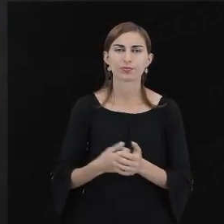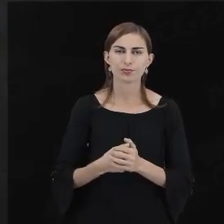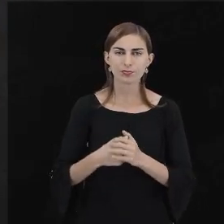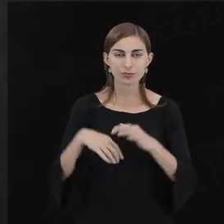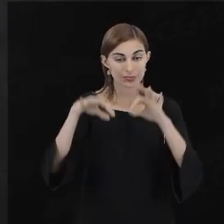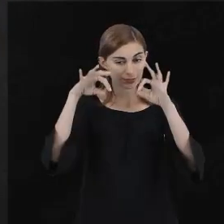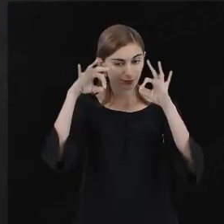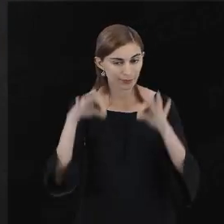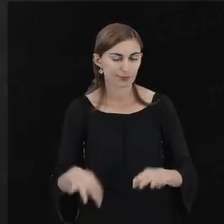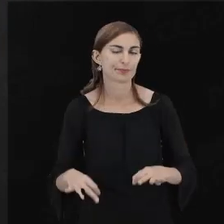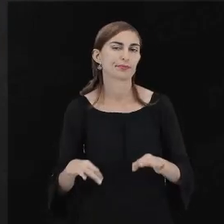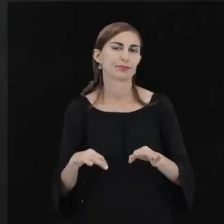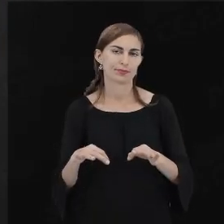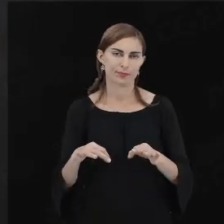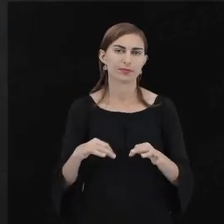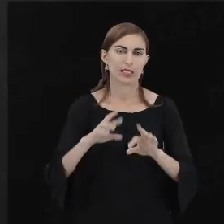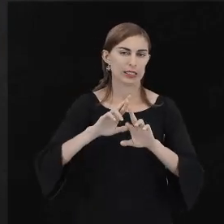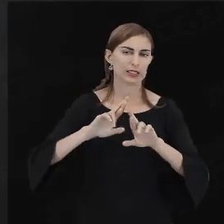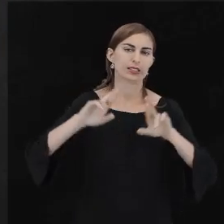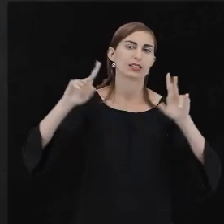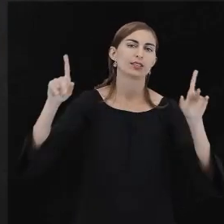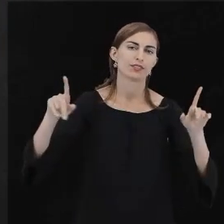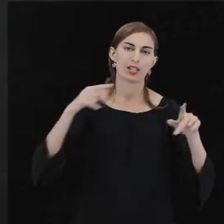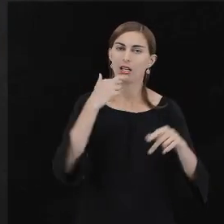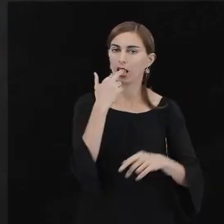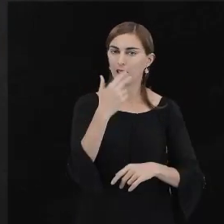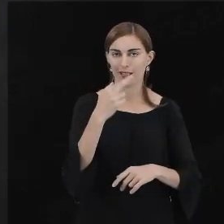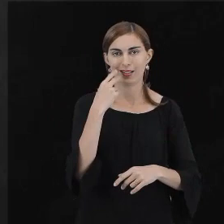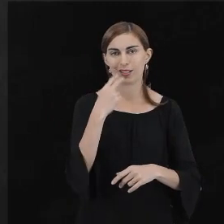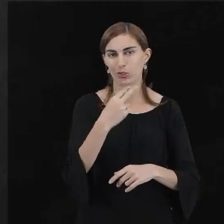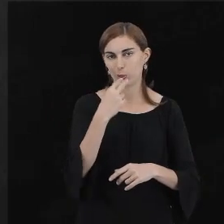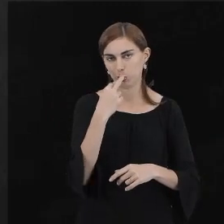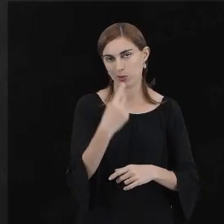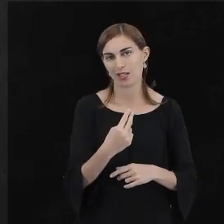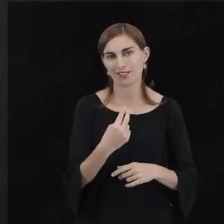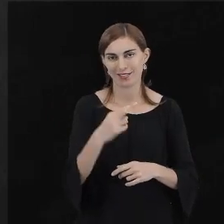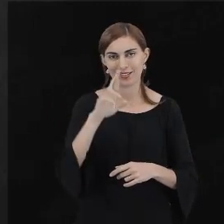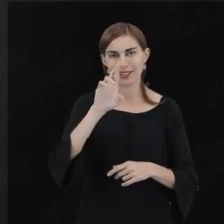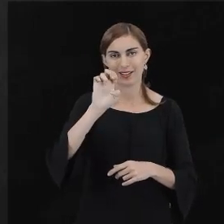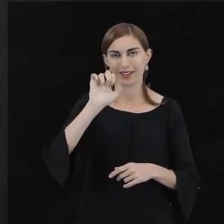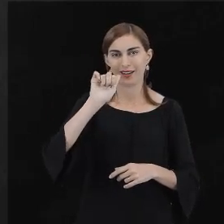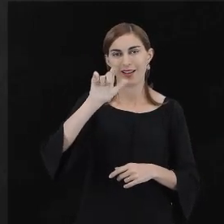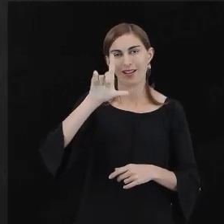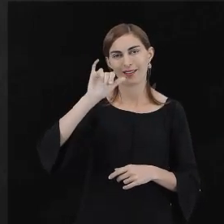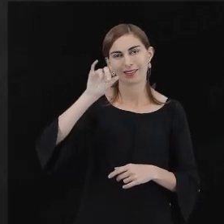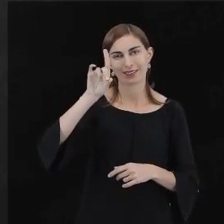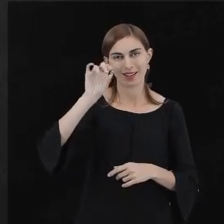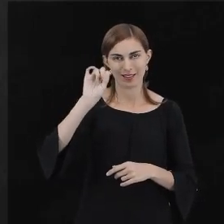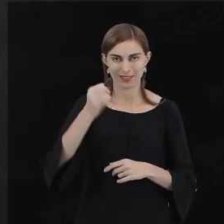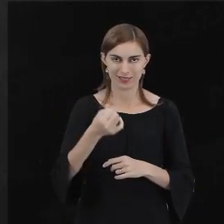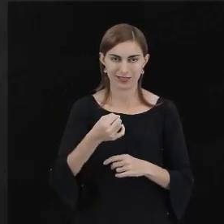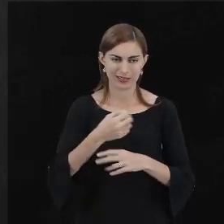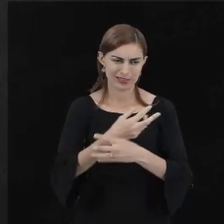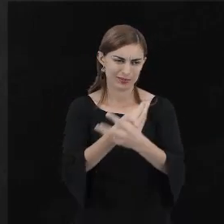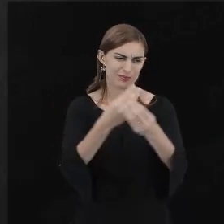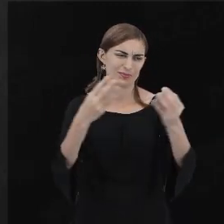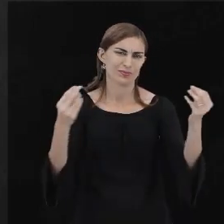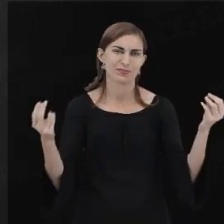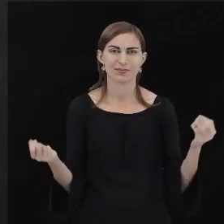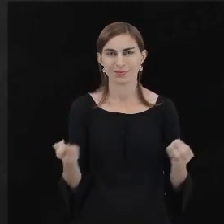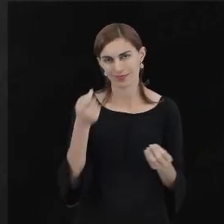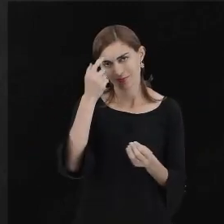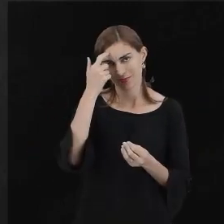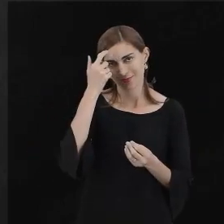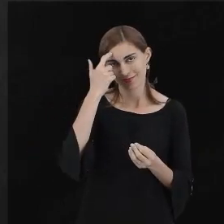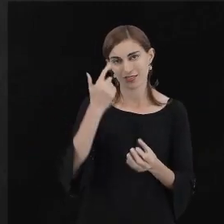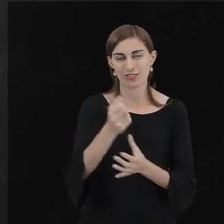sem se dar conta, a gente reforça essa ideia do fracasso escolar ao evidenciar apenas as falhas e sem levar em